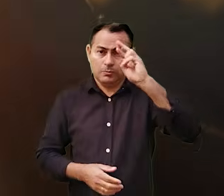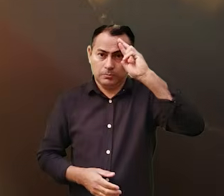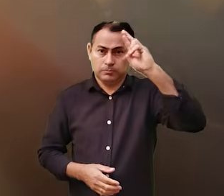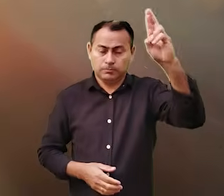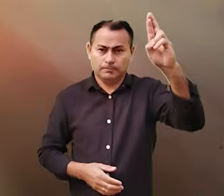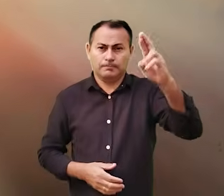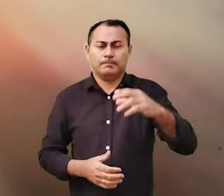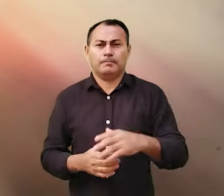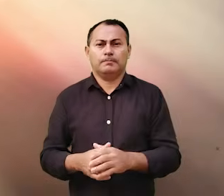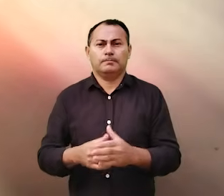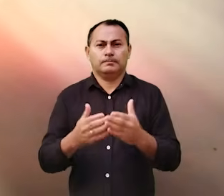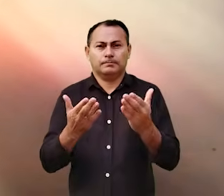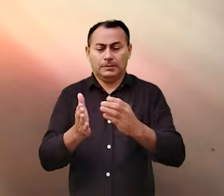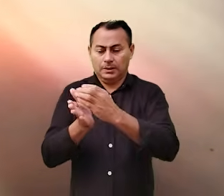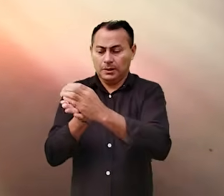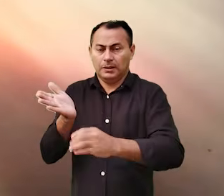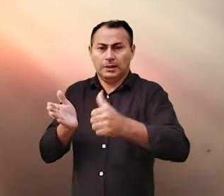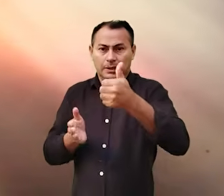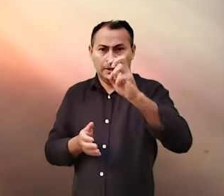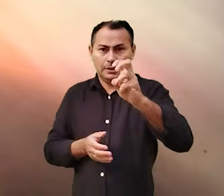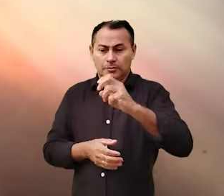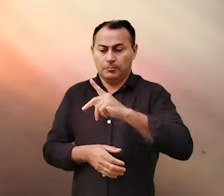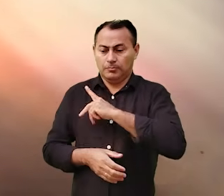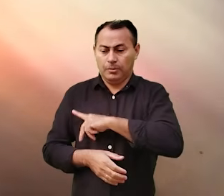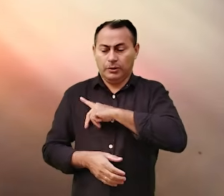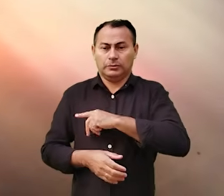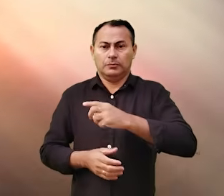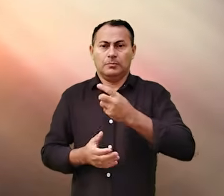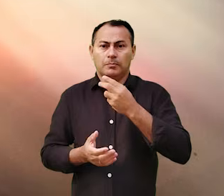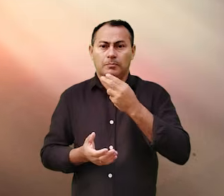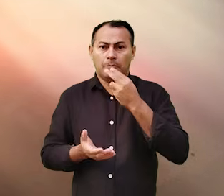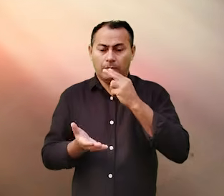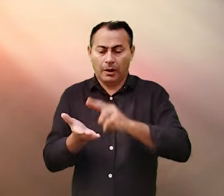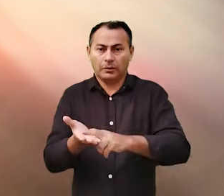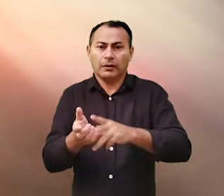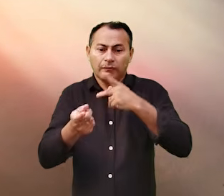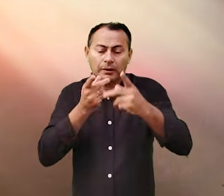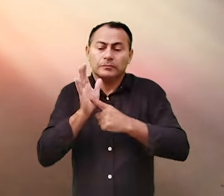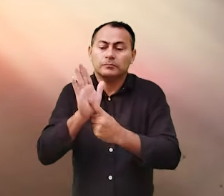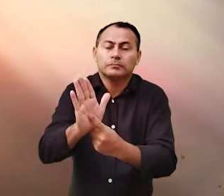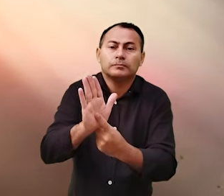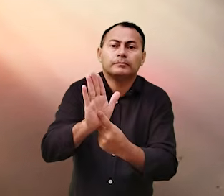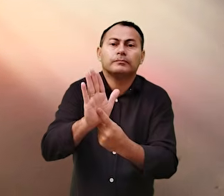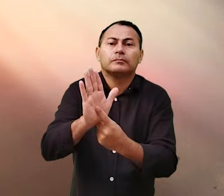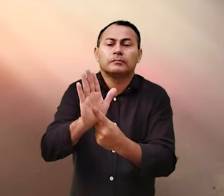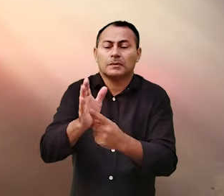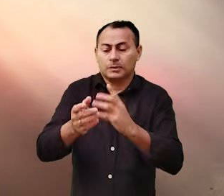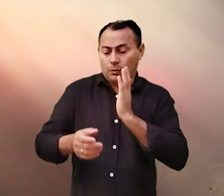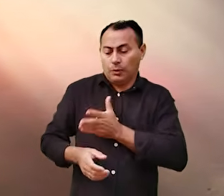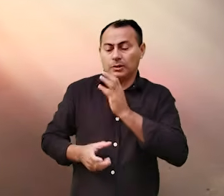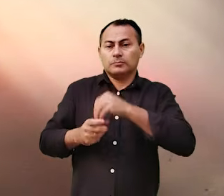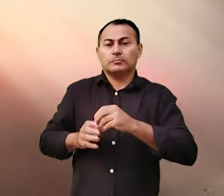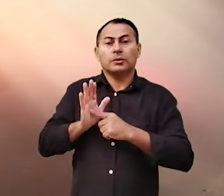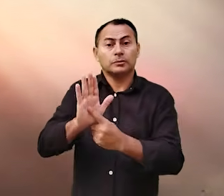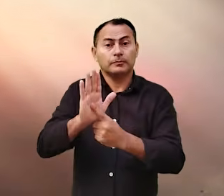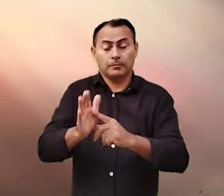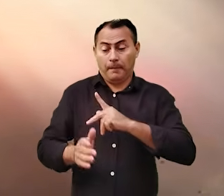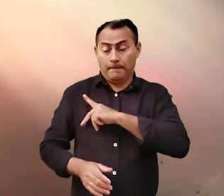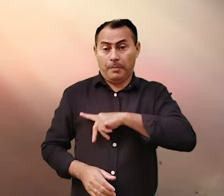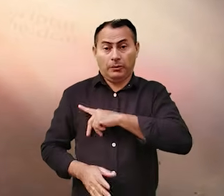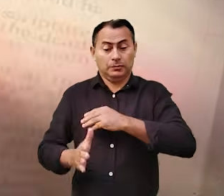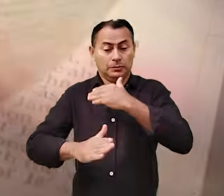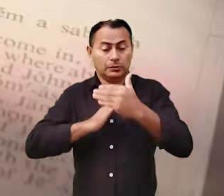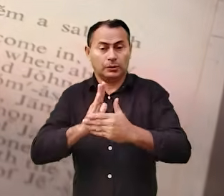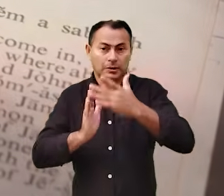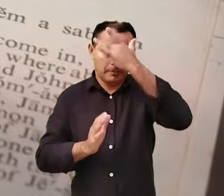sua autoridade. No capítulo 15, o apóstolo Paulo se revelou para nós e nos mostrou o que ia no seu coração.